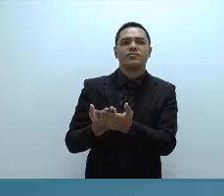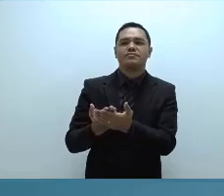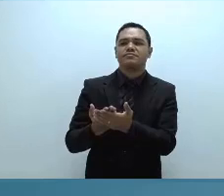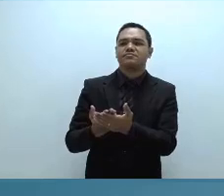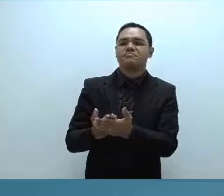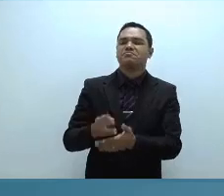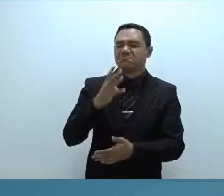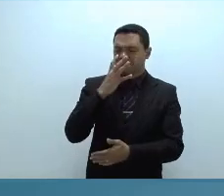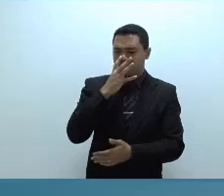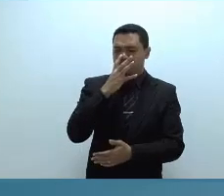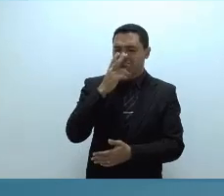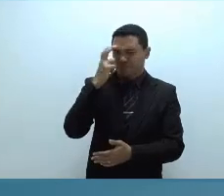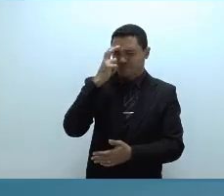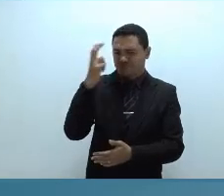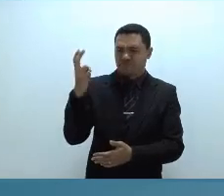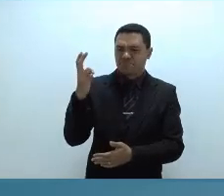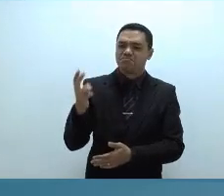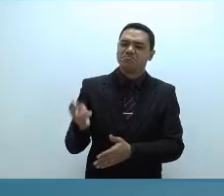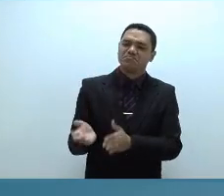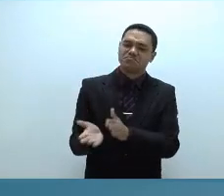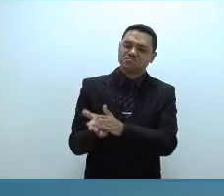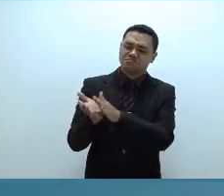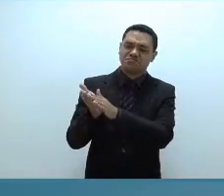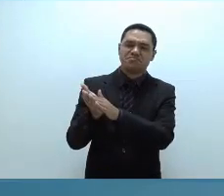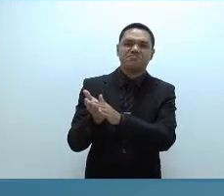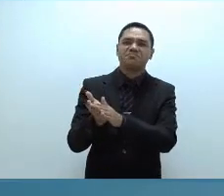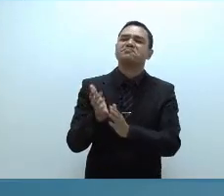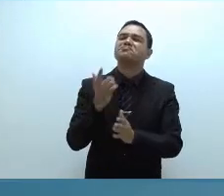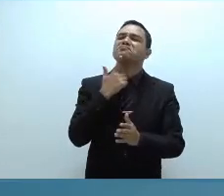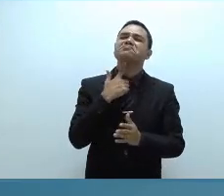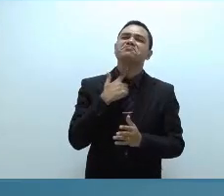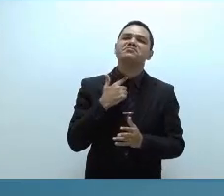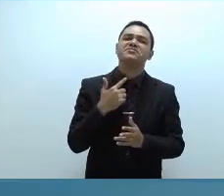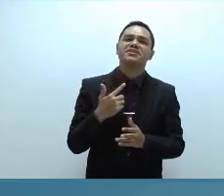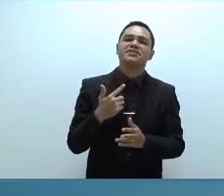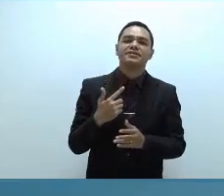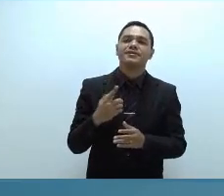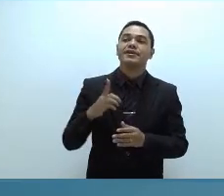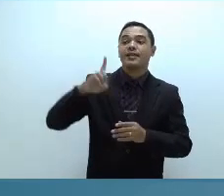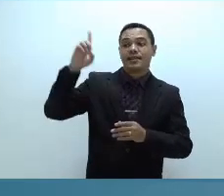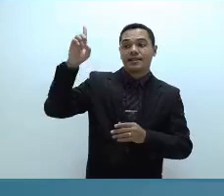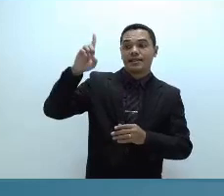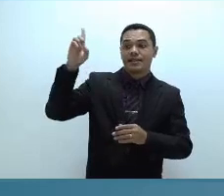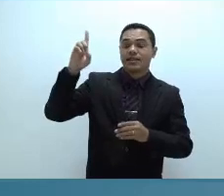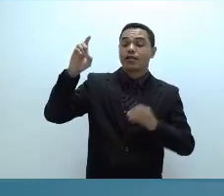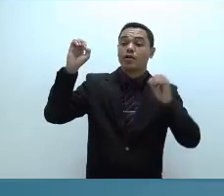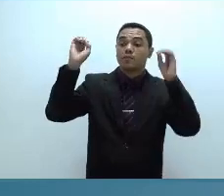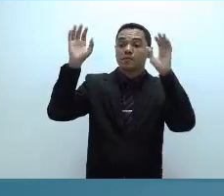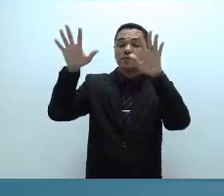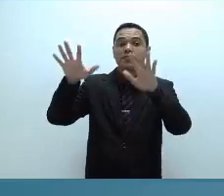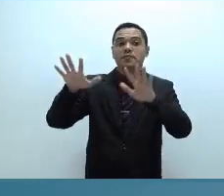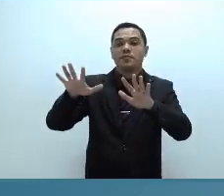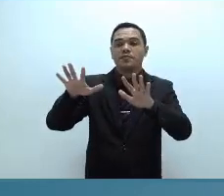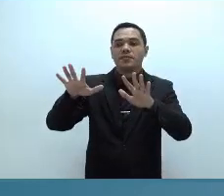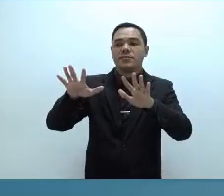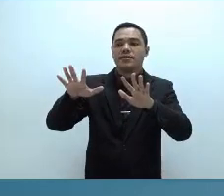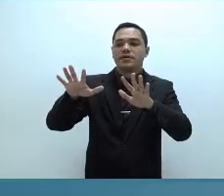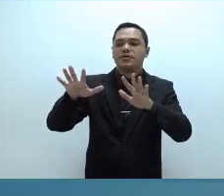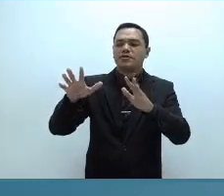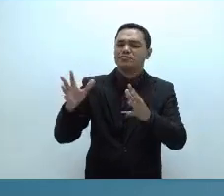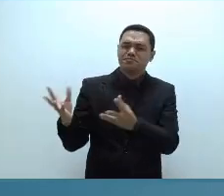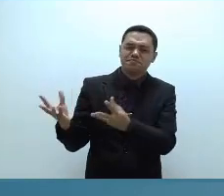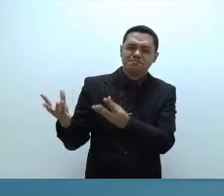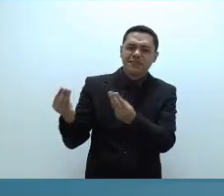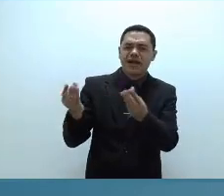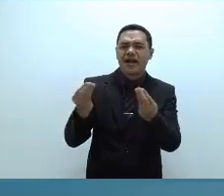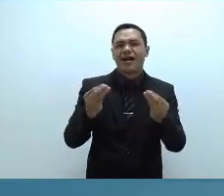admira. Então, o meu desejo é que Deus nos abençoe ricamente para